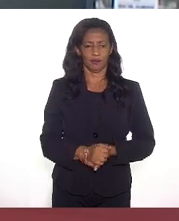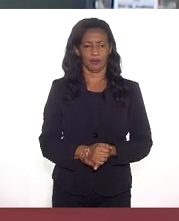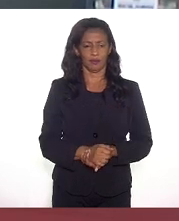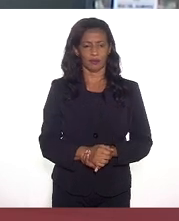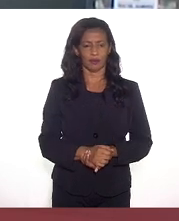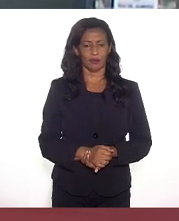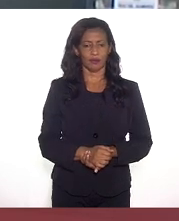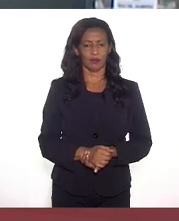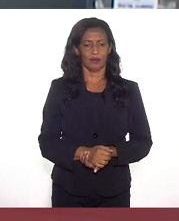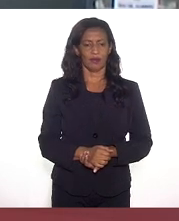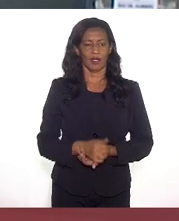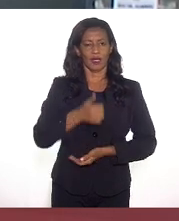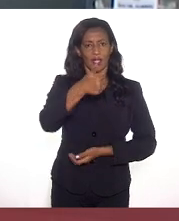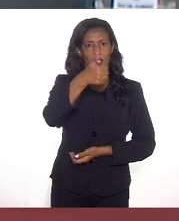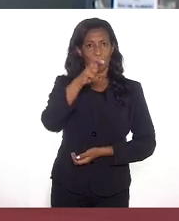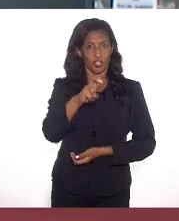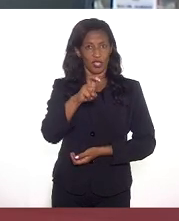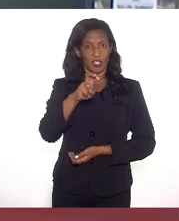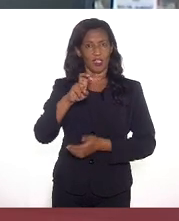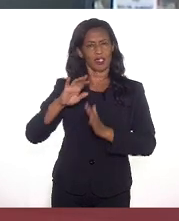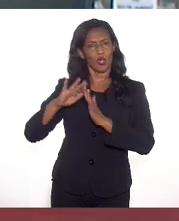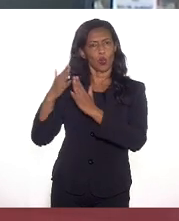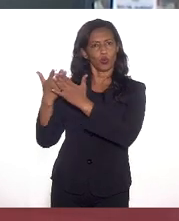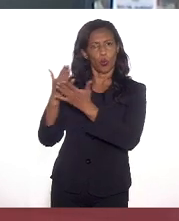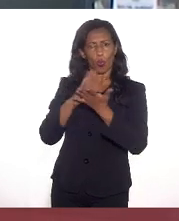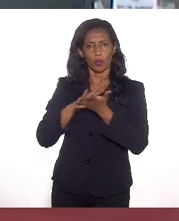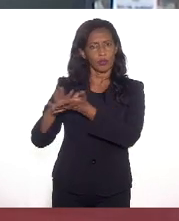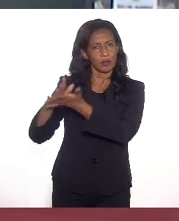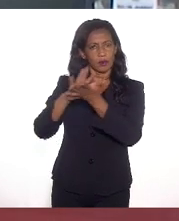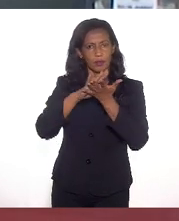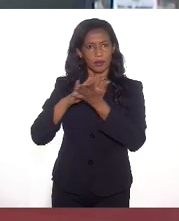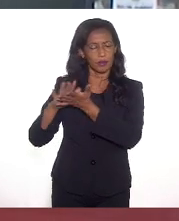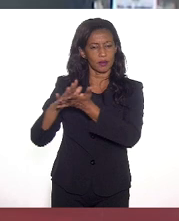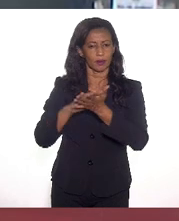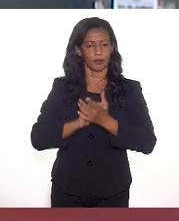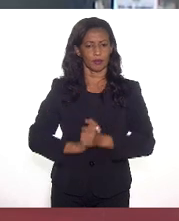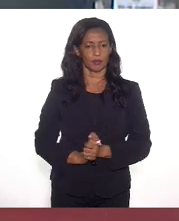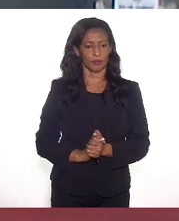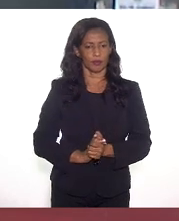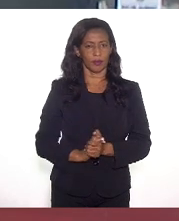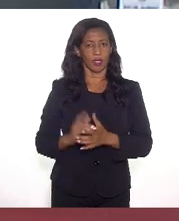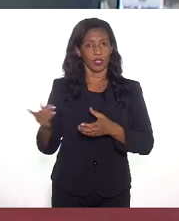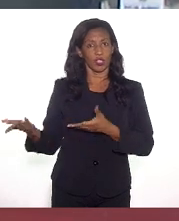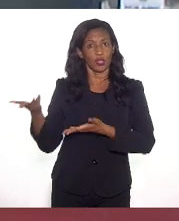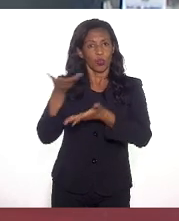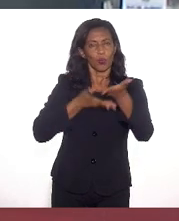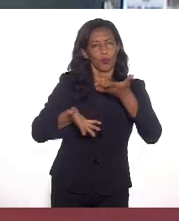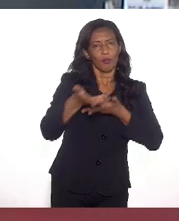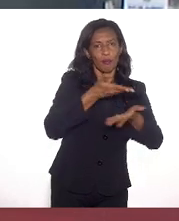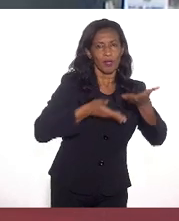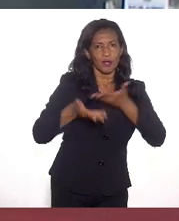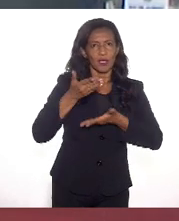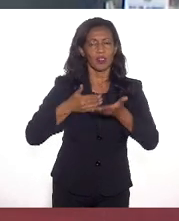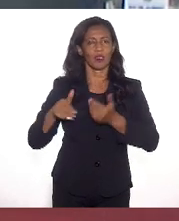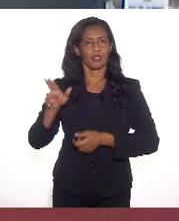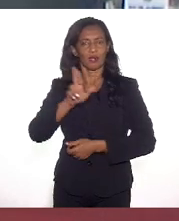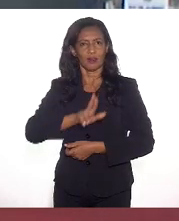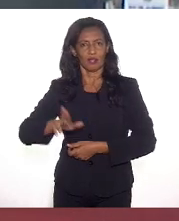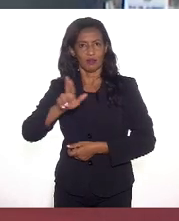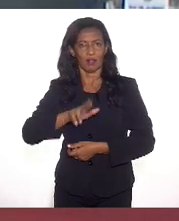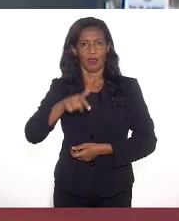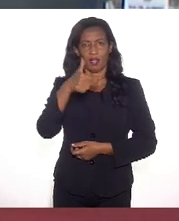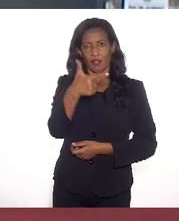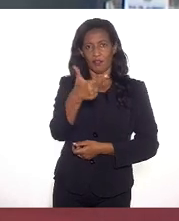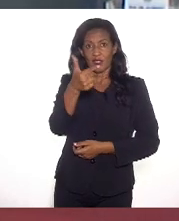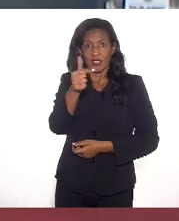e as 15 agremiações associadas à Liga RJ estão juntos em uma parceria que vai utilizar as